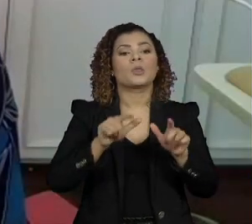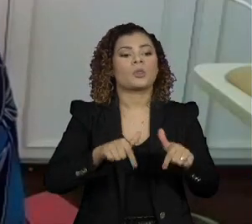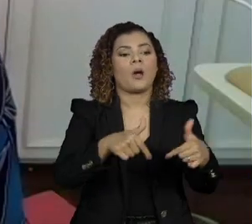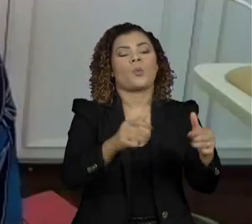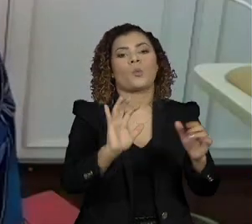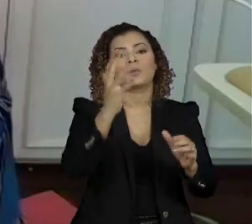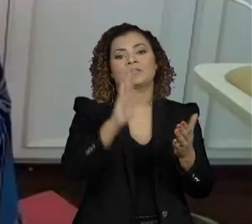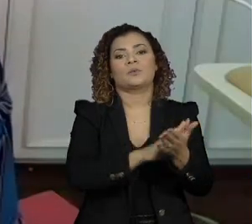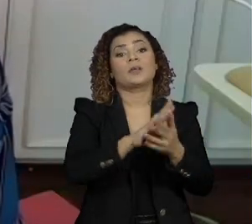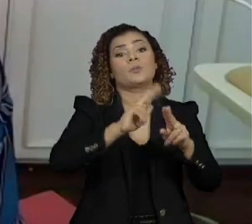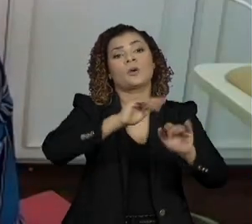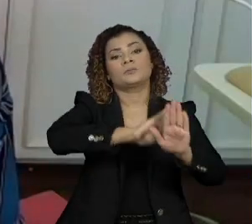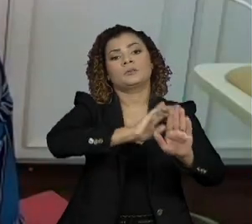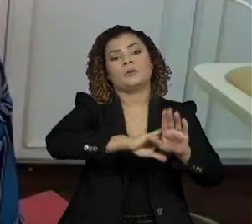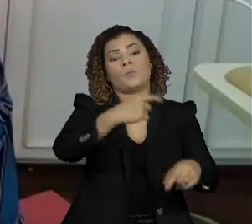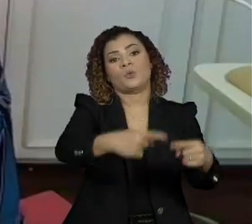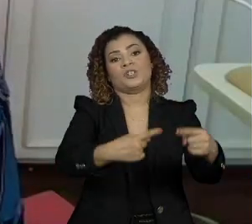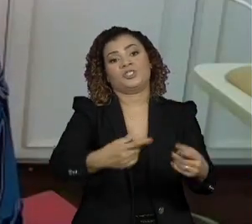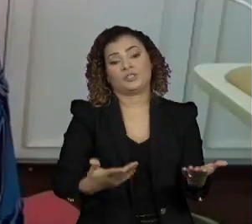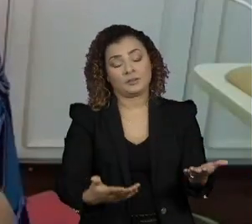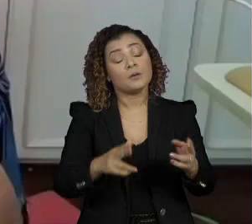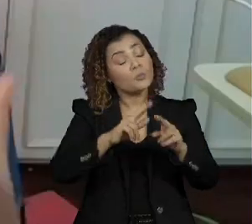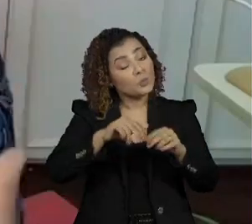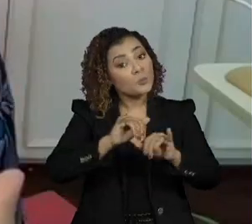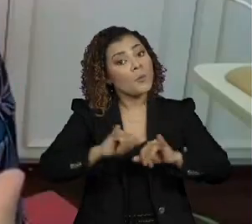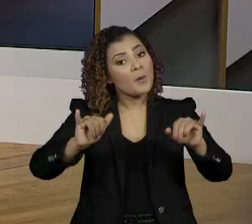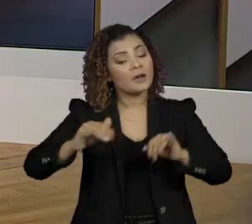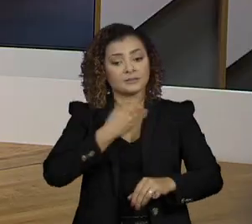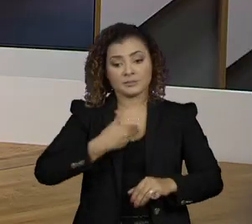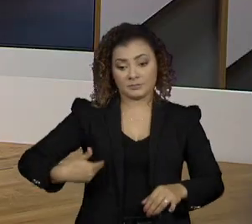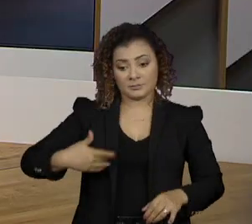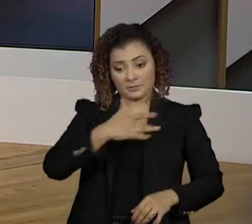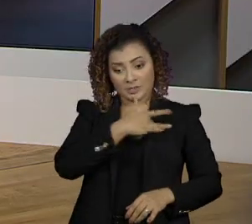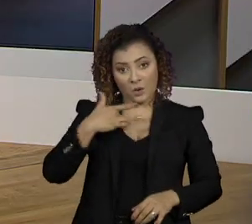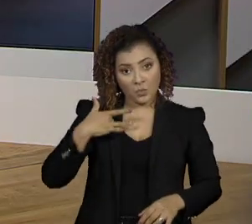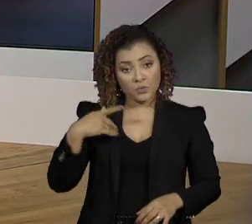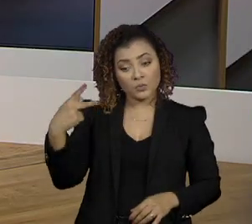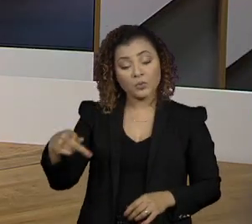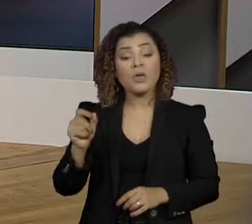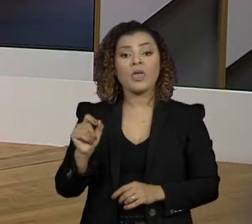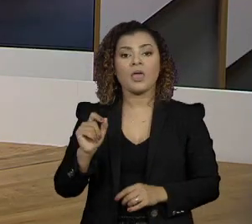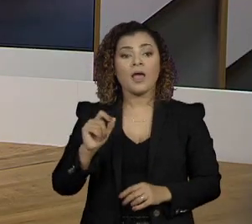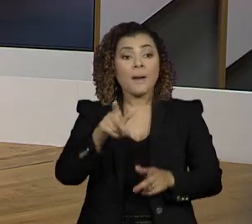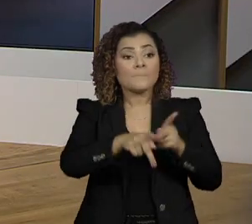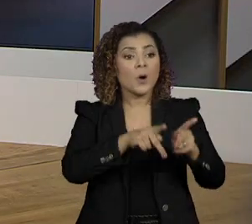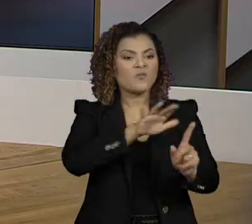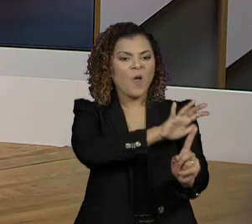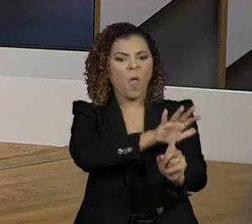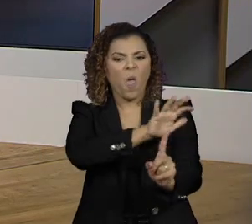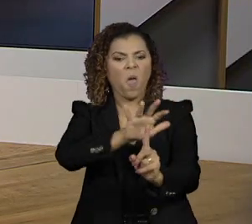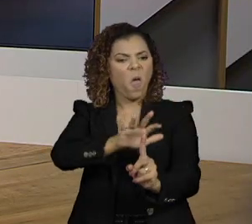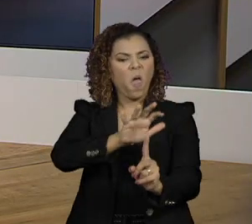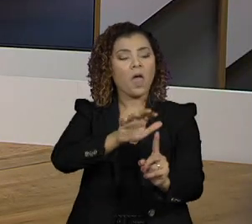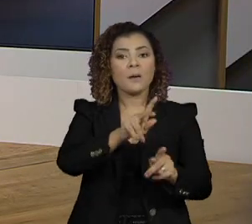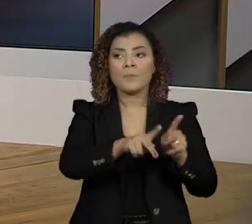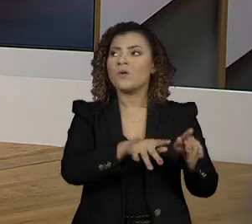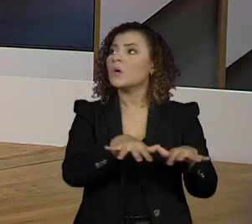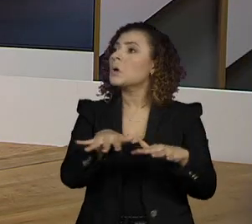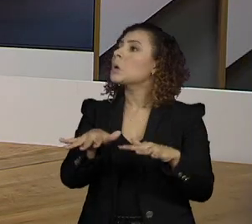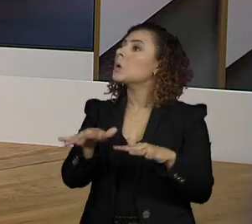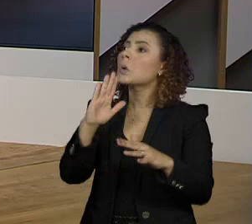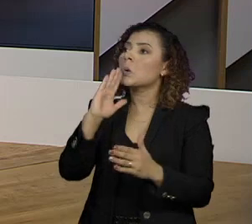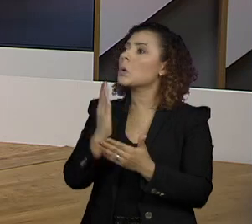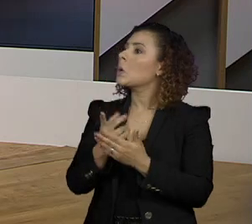estímulo, então, a propaganda contra a saúde pública vai estimulando as pessoas a não acreditarem na ciência e na saúde